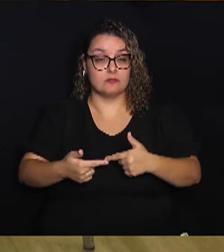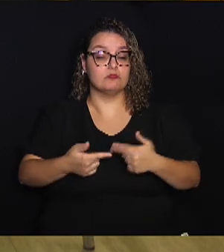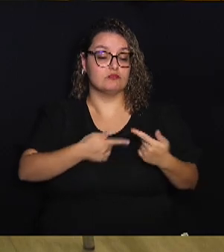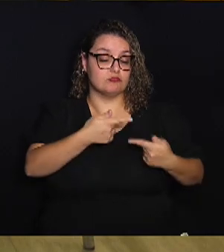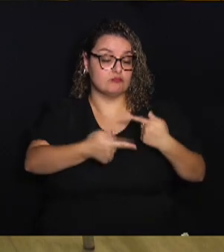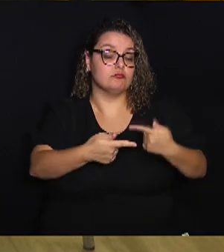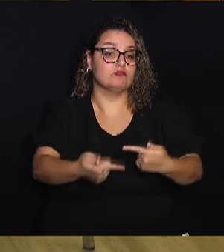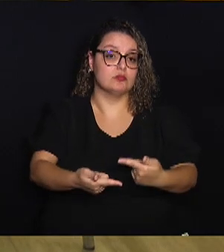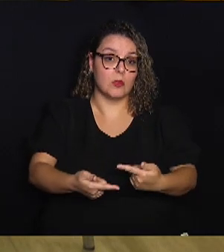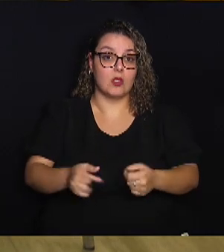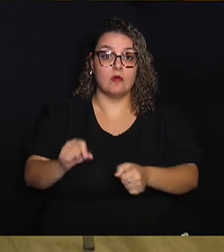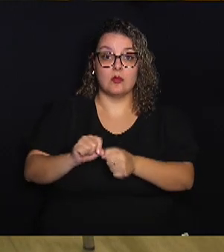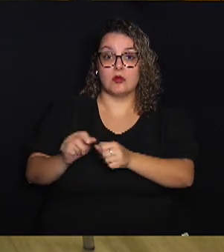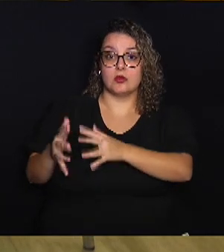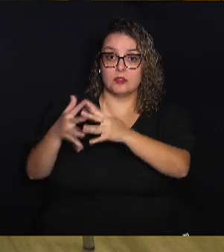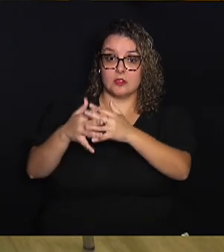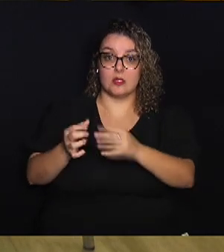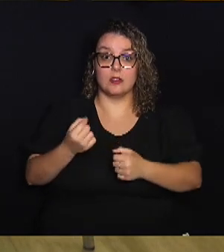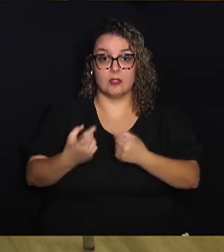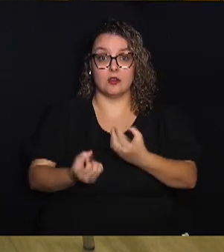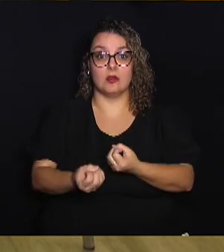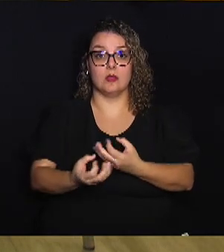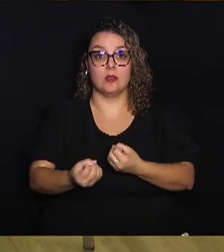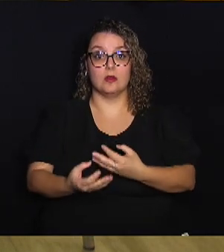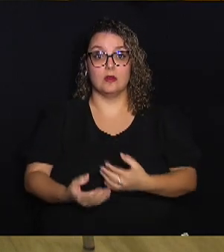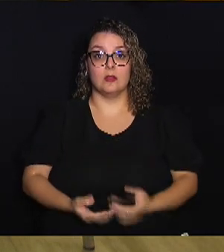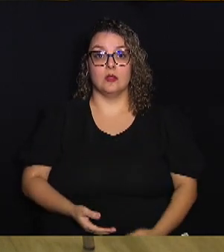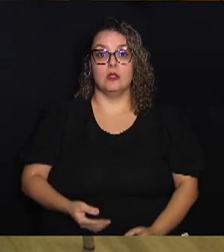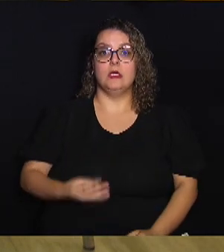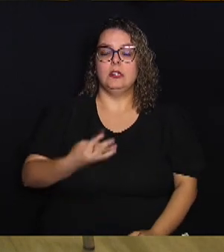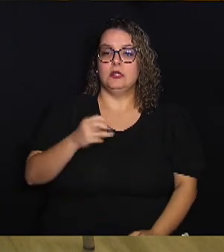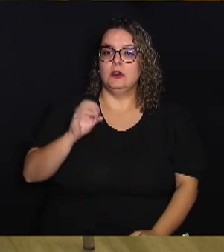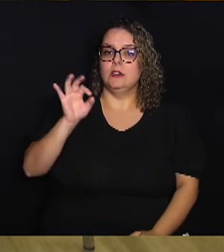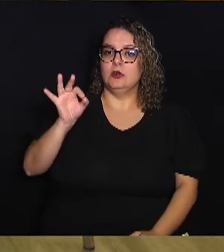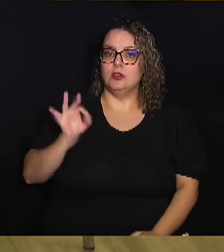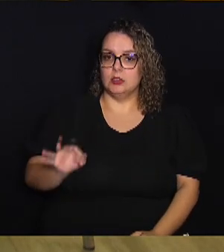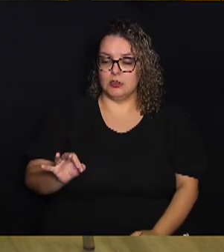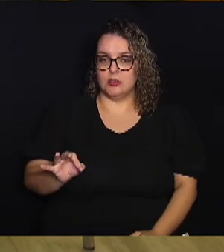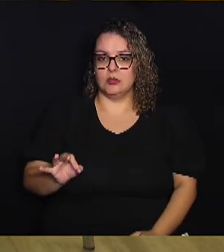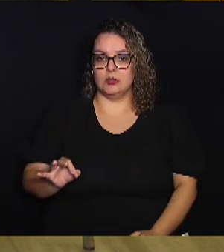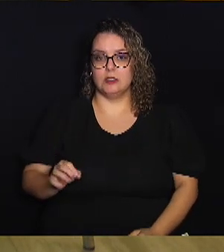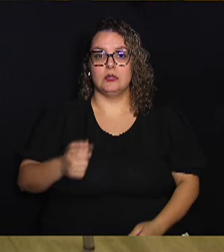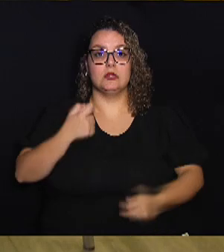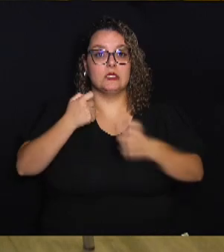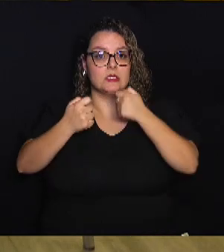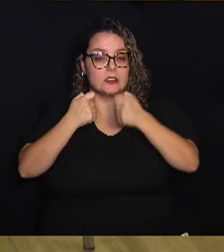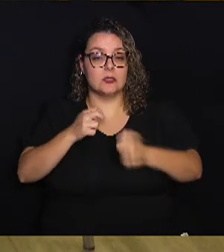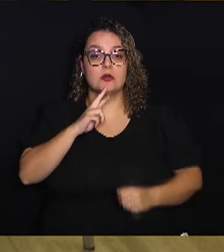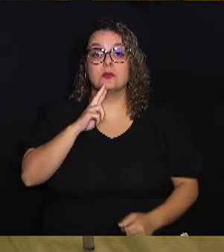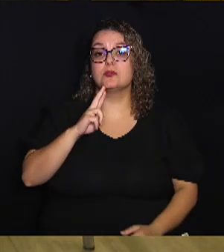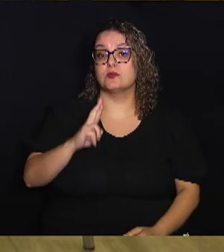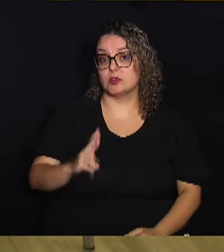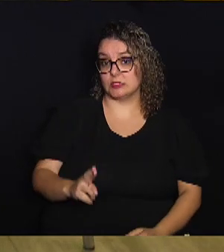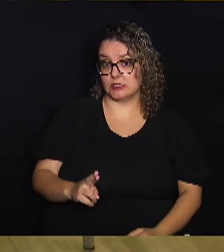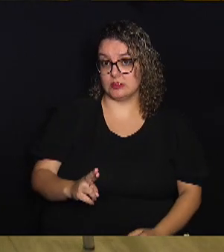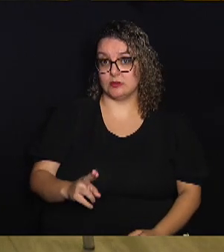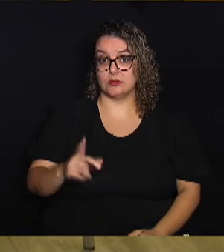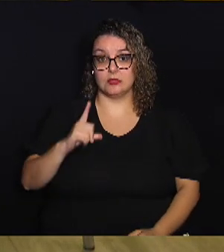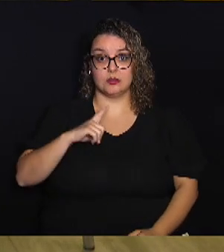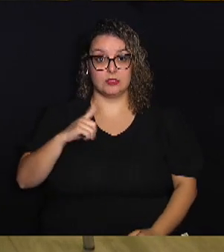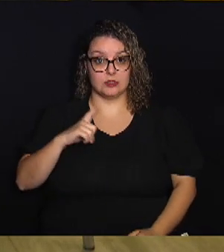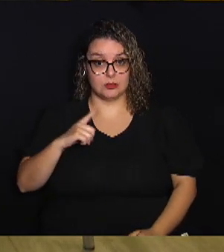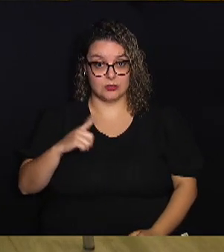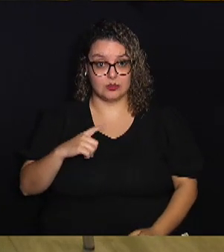realizado nos Estados Unidos e traz alguns dados. 30% desses entrevistados responderam que tiveram